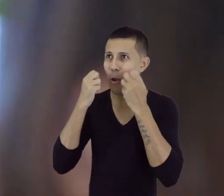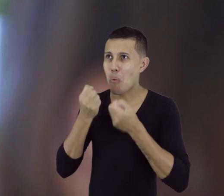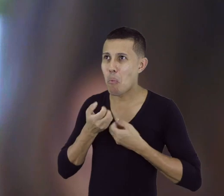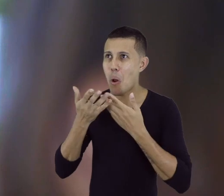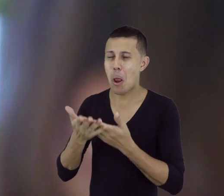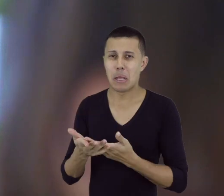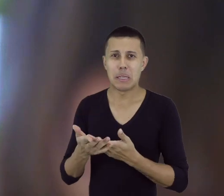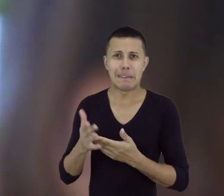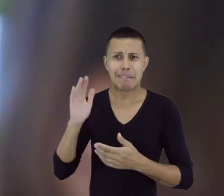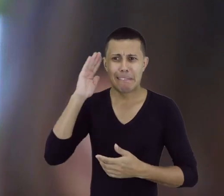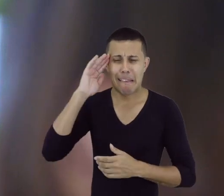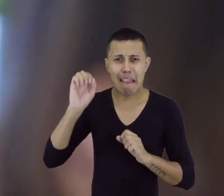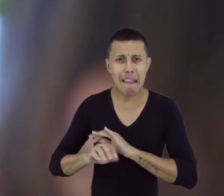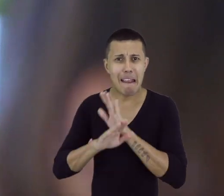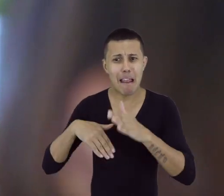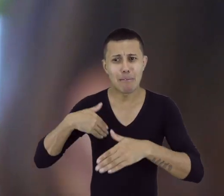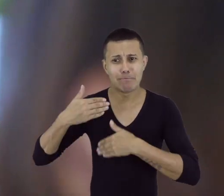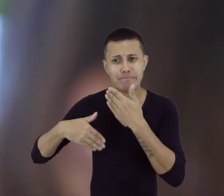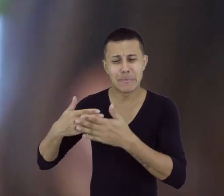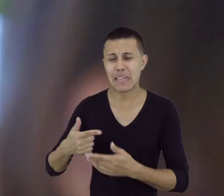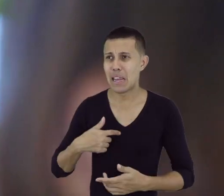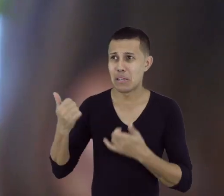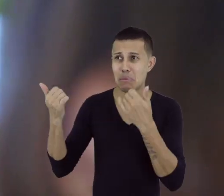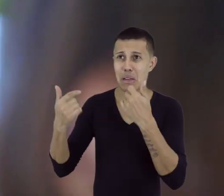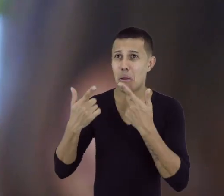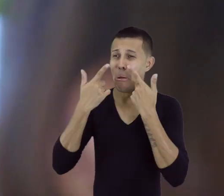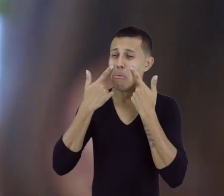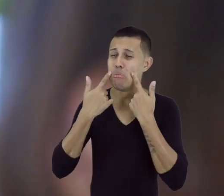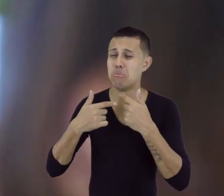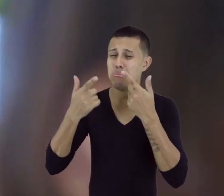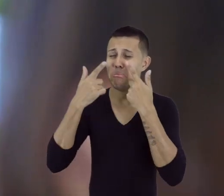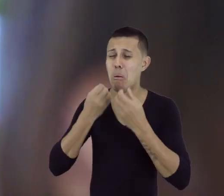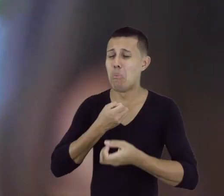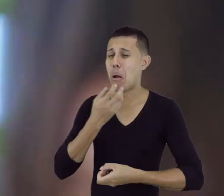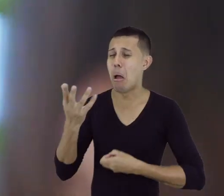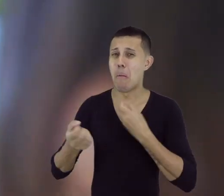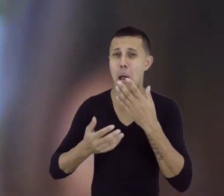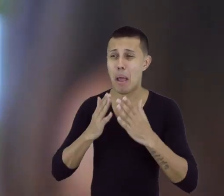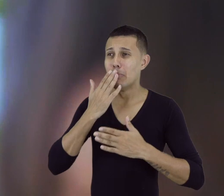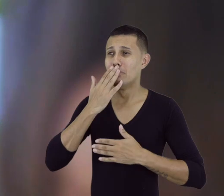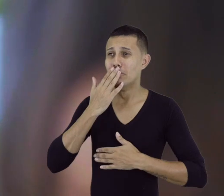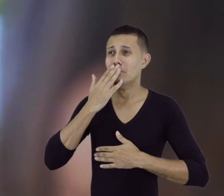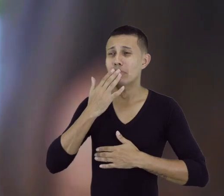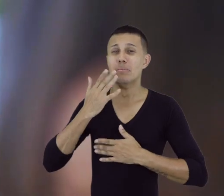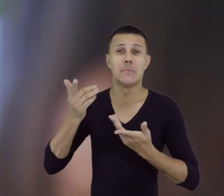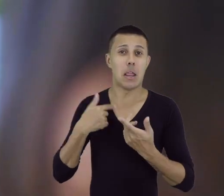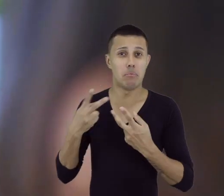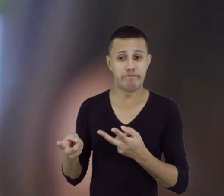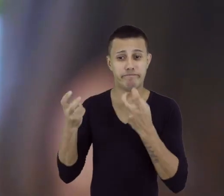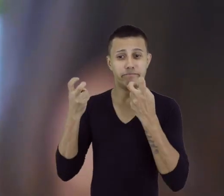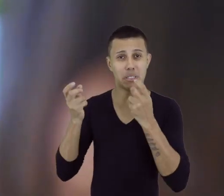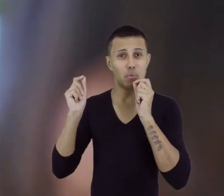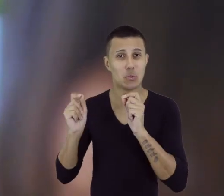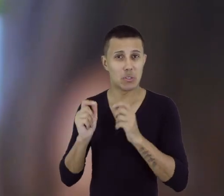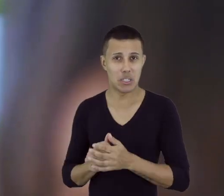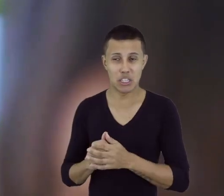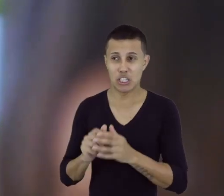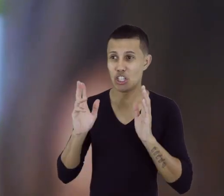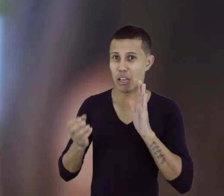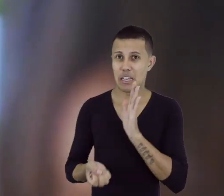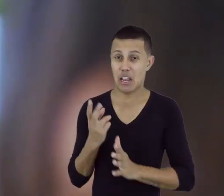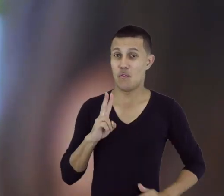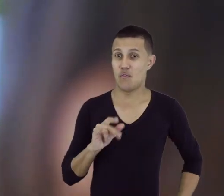com... Não tinha digerido ainda todo o processo, então às vezes quando eu tinha que falar, eu acabava me emocionando e não conseguia ter uma fala. E eu percebi, aí eu já estava